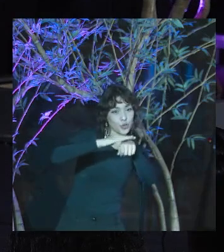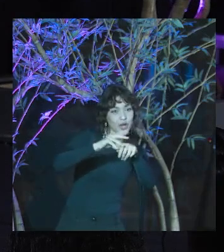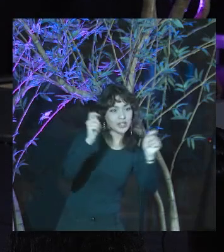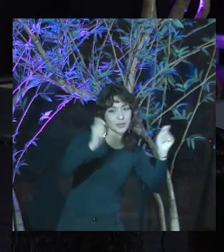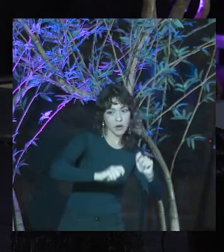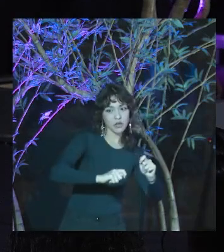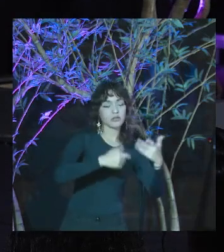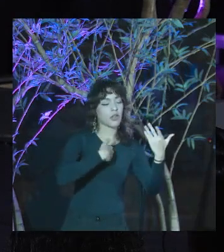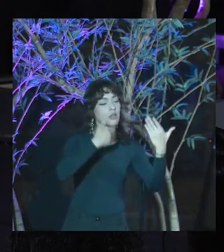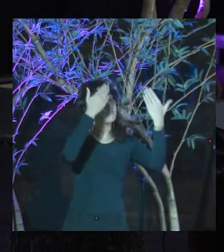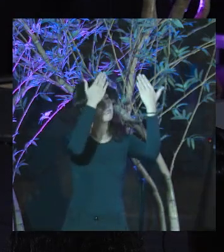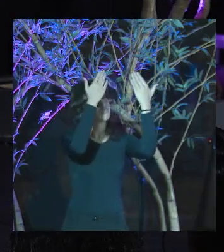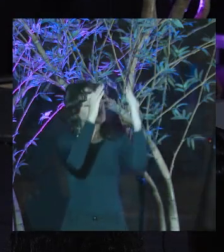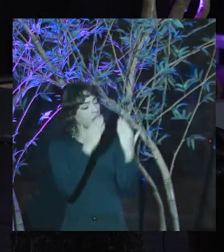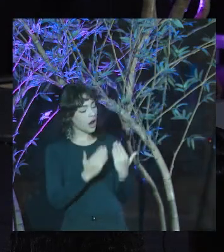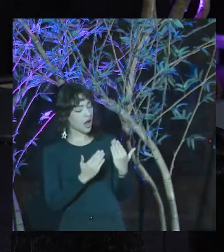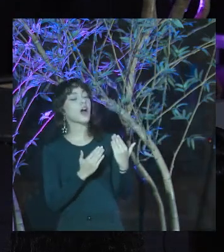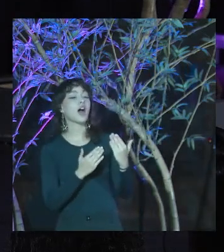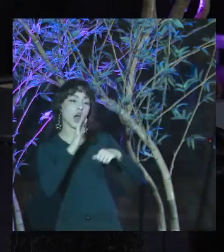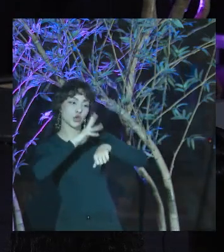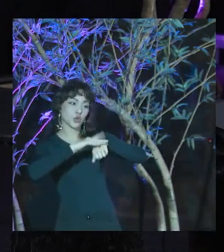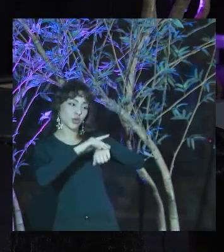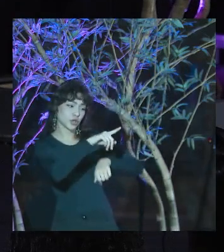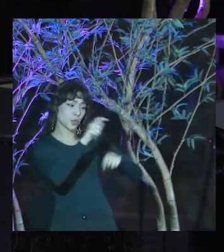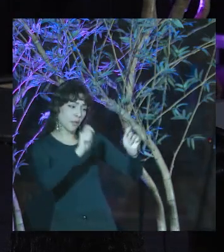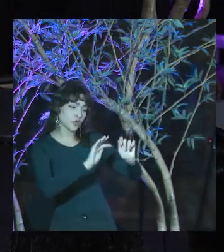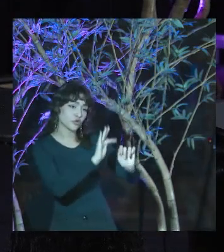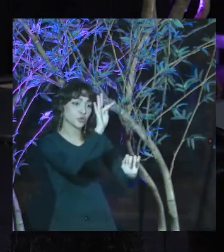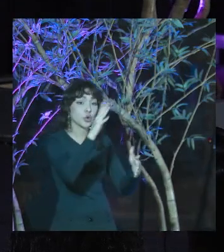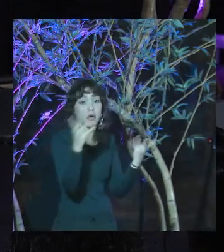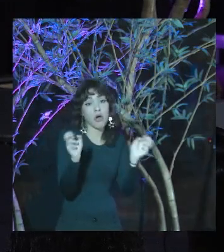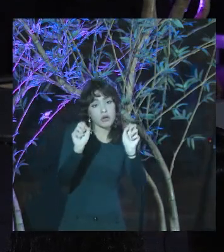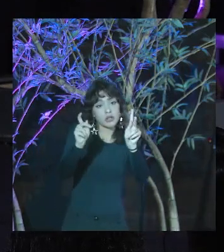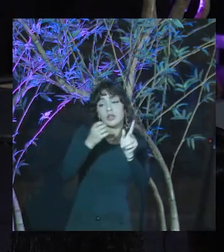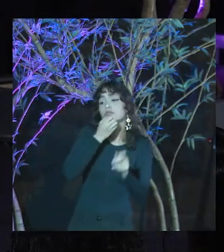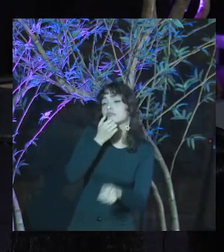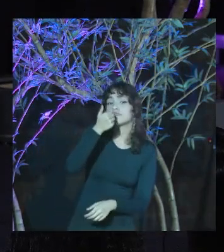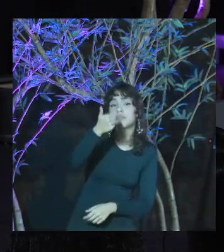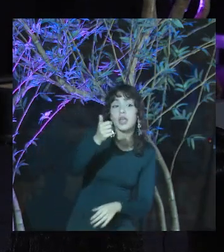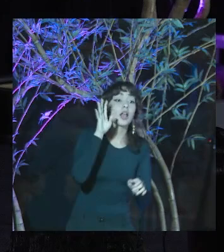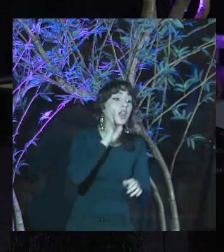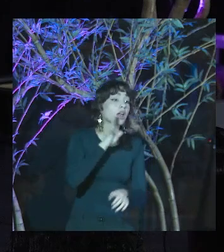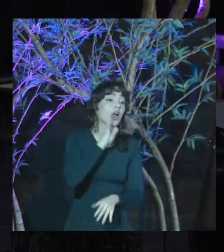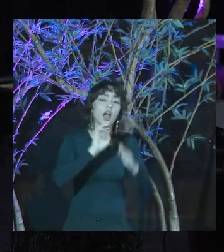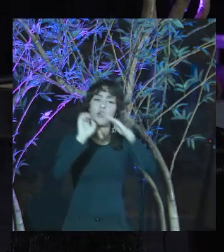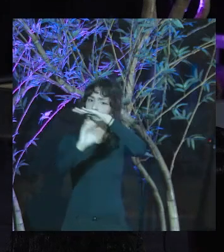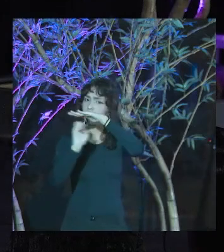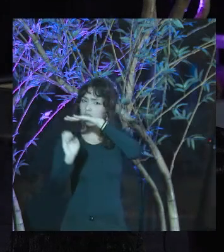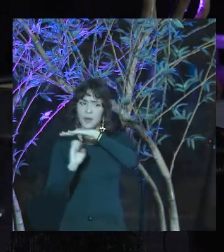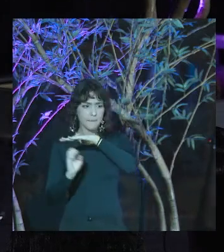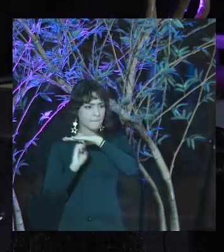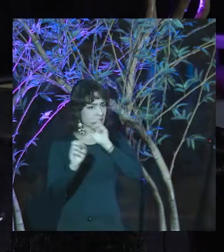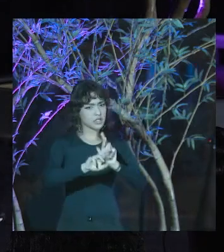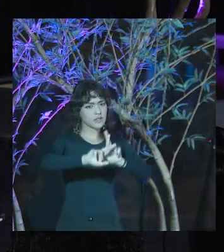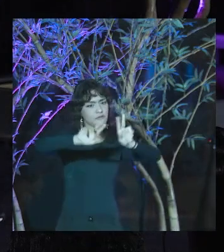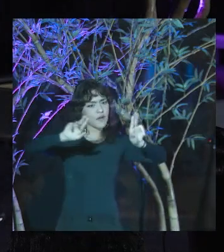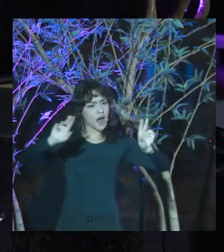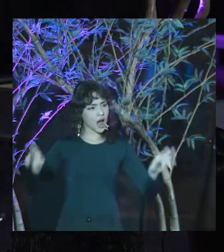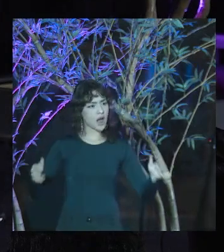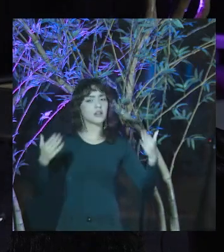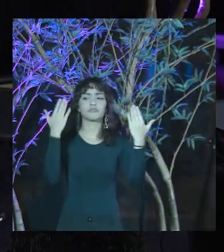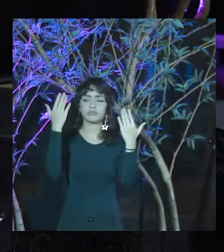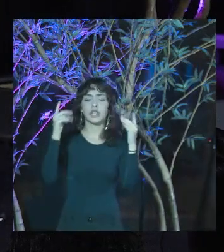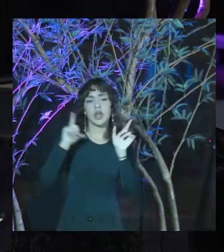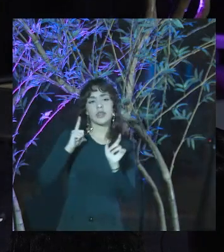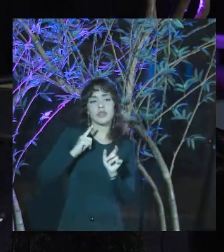desenha, as tuas doenças futuras são o seguinte. Até aqui tudo bacana, tem várias empresas que estão vindo com essa abordagem, é incrível, afinal ela